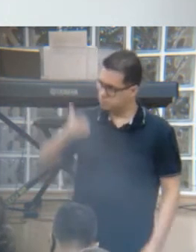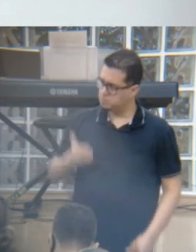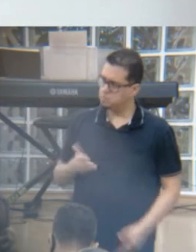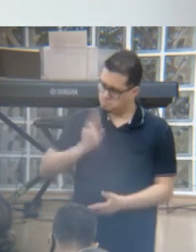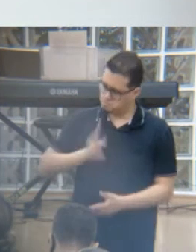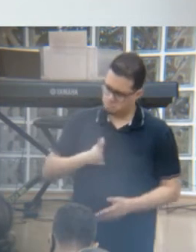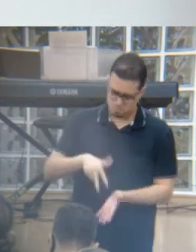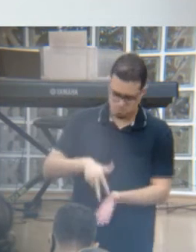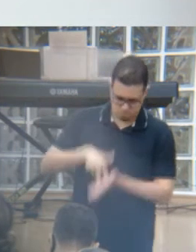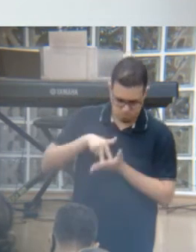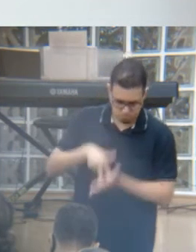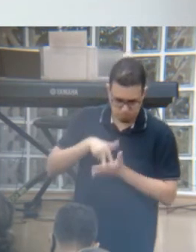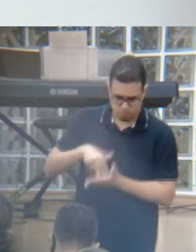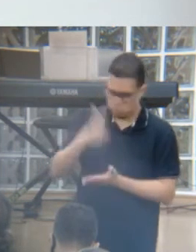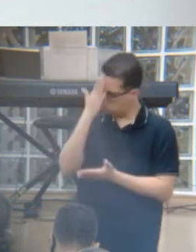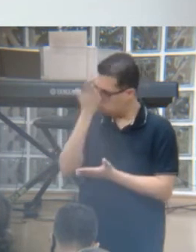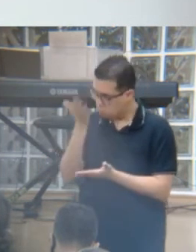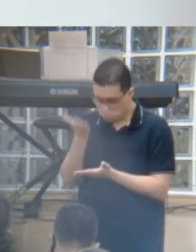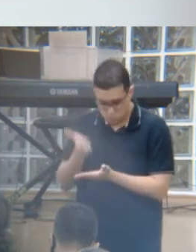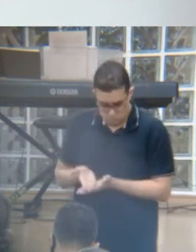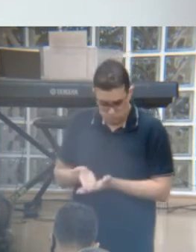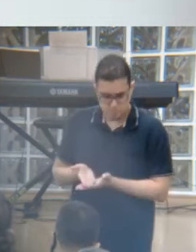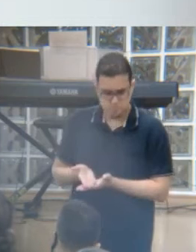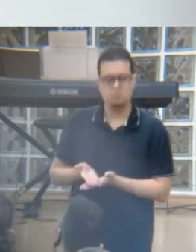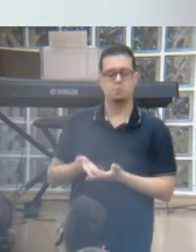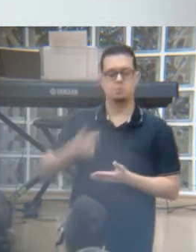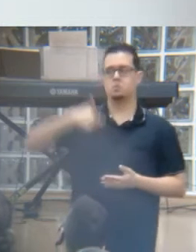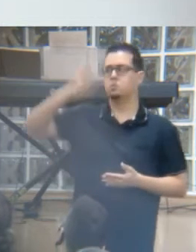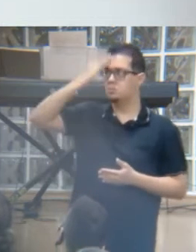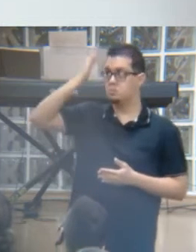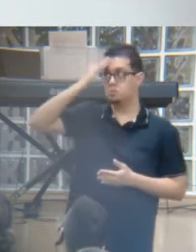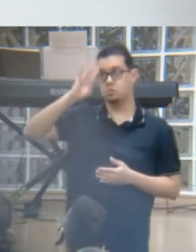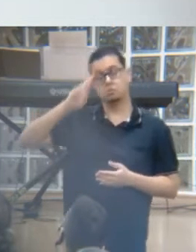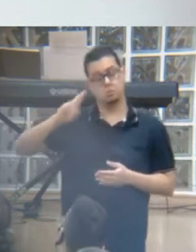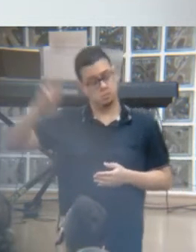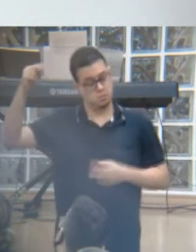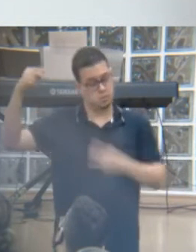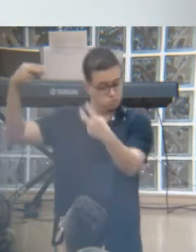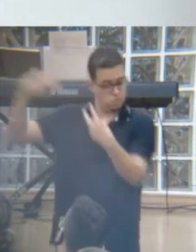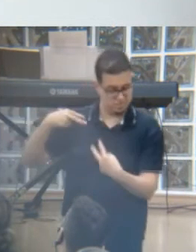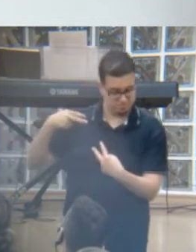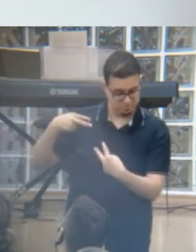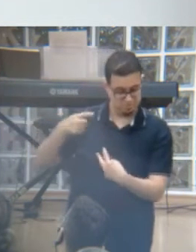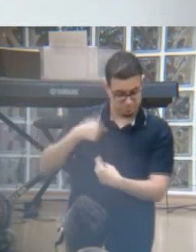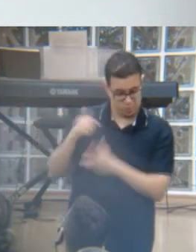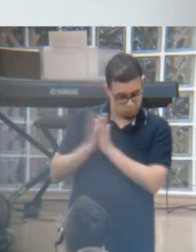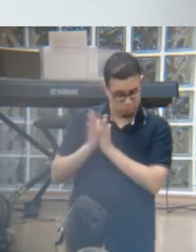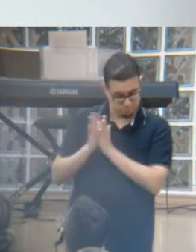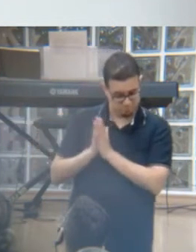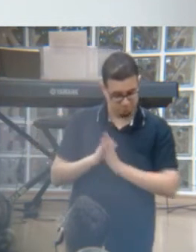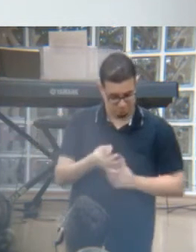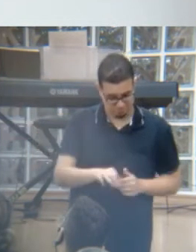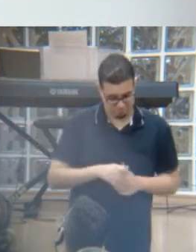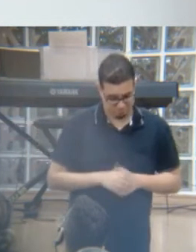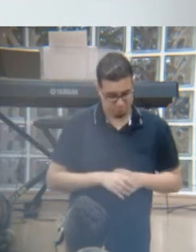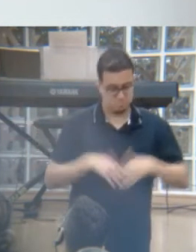perseverança, confiadamente, porque sei que o Senhor ouve as minhas súplicas. É este o